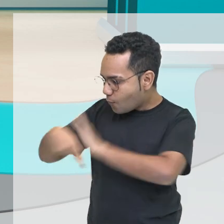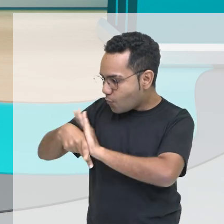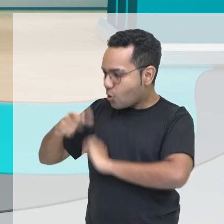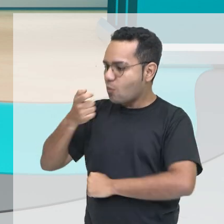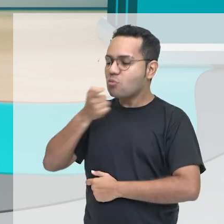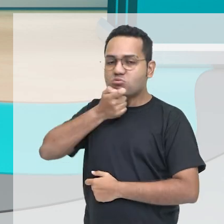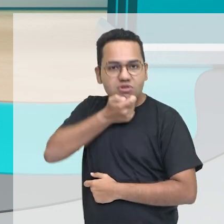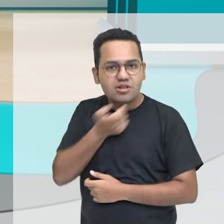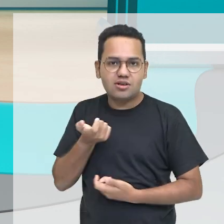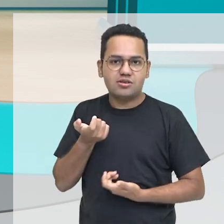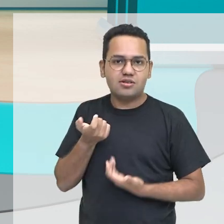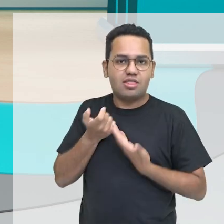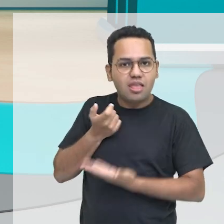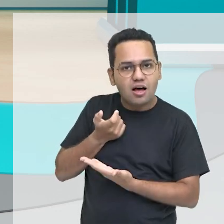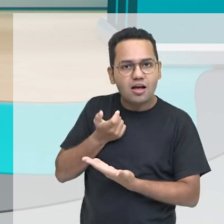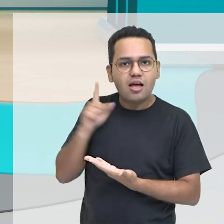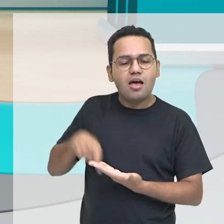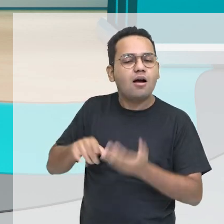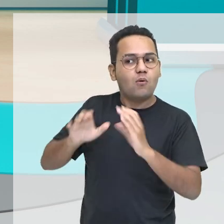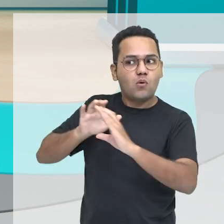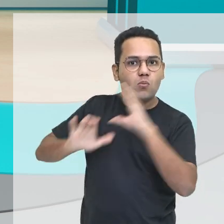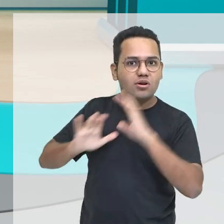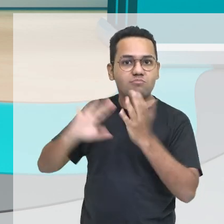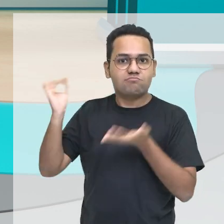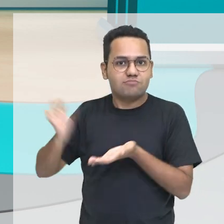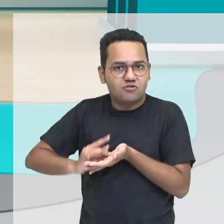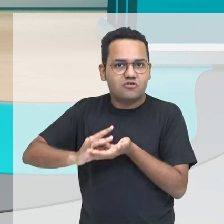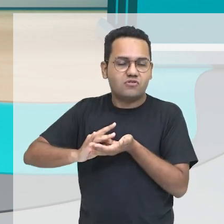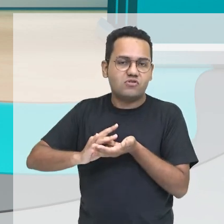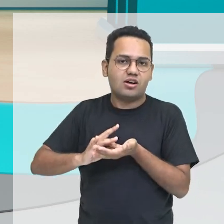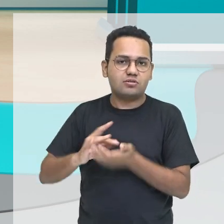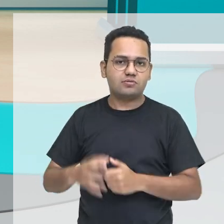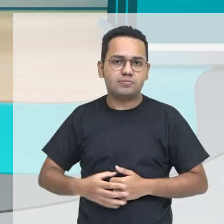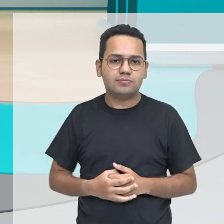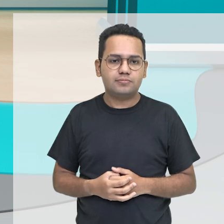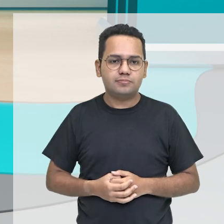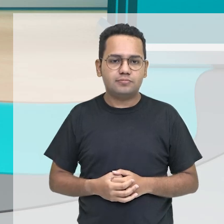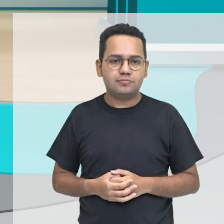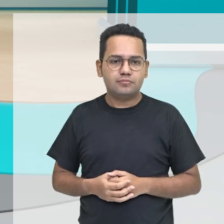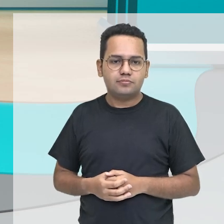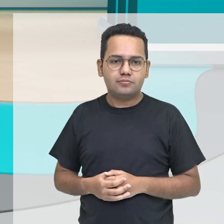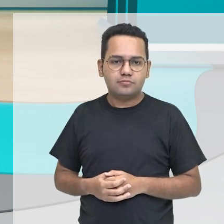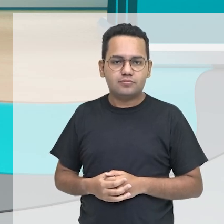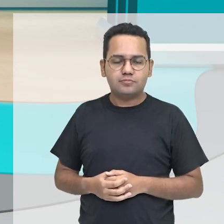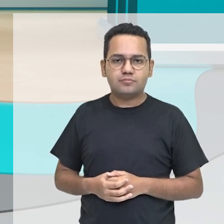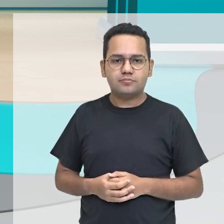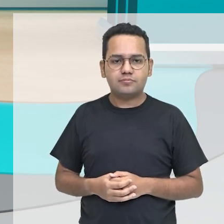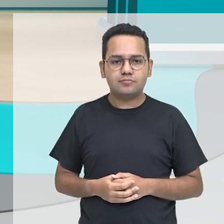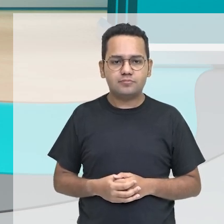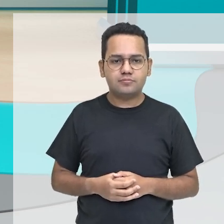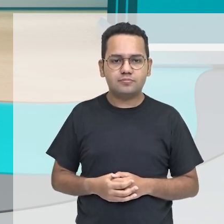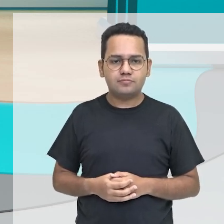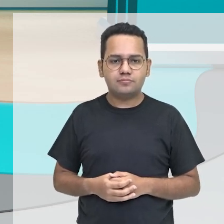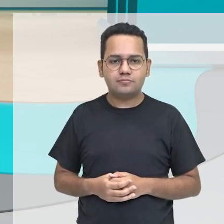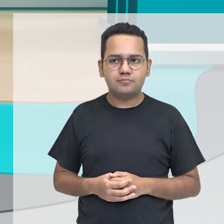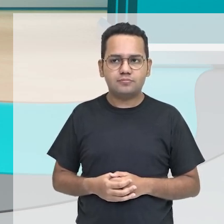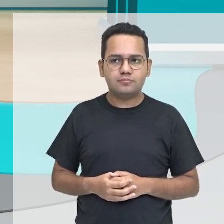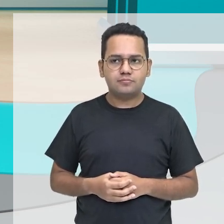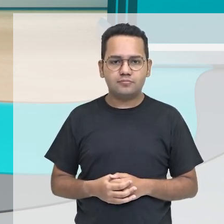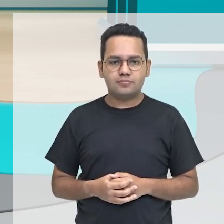instrução, era o meio de comunicação que eles tinham entre as comunidades. Como eles não